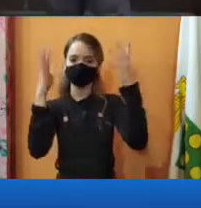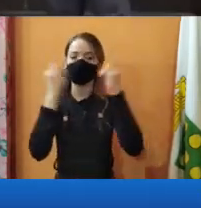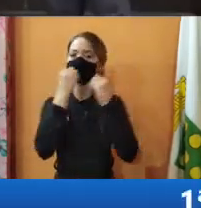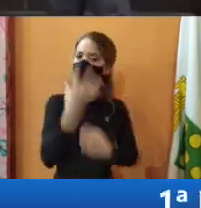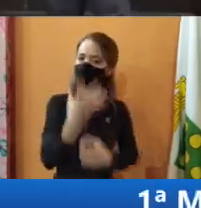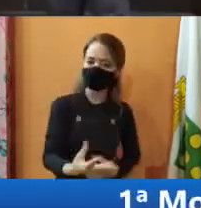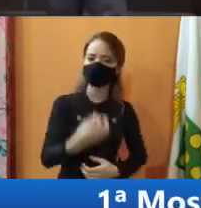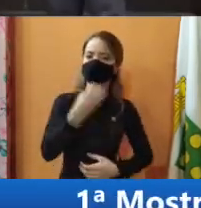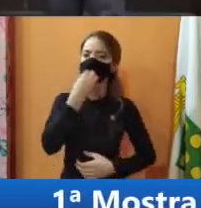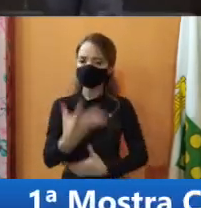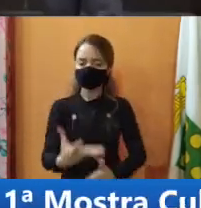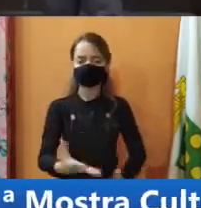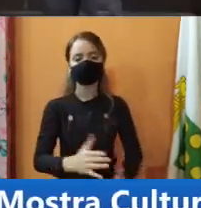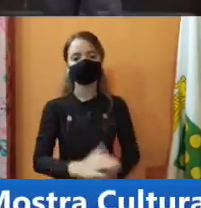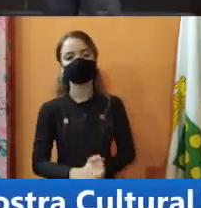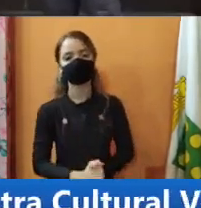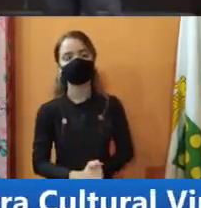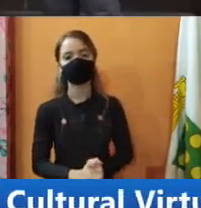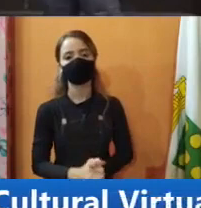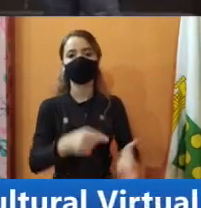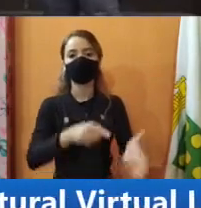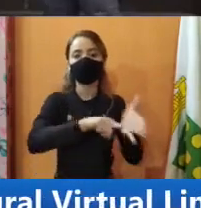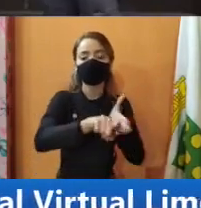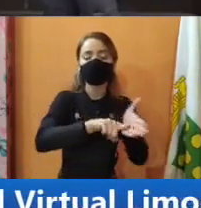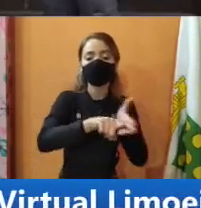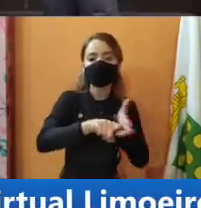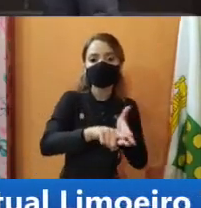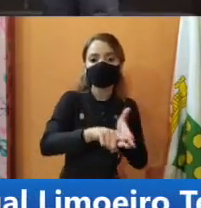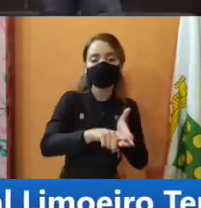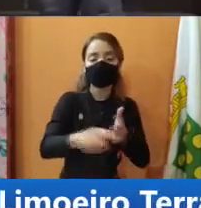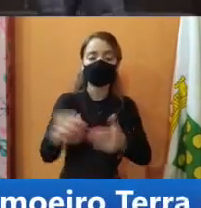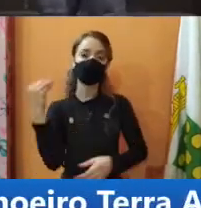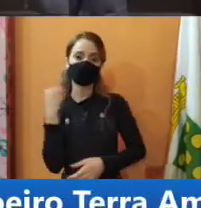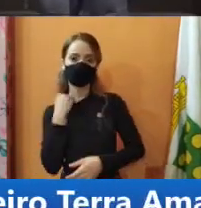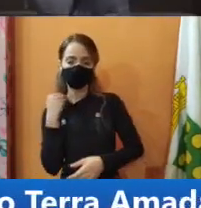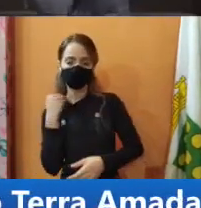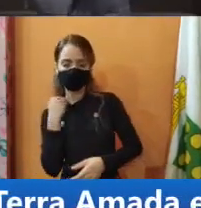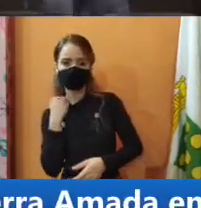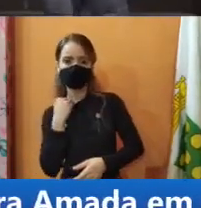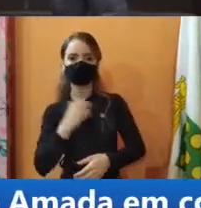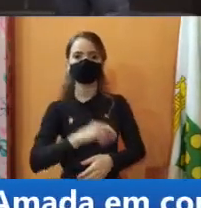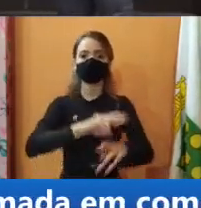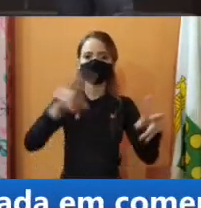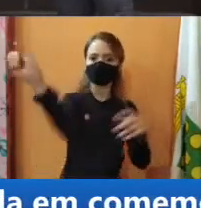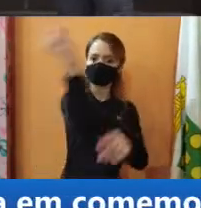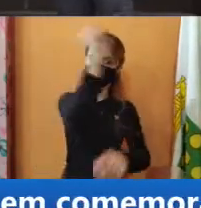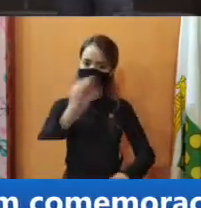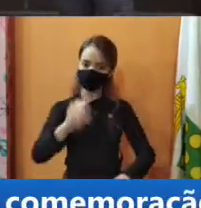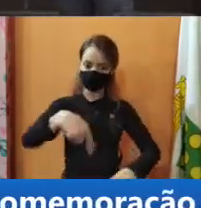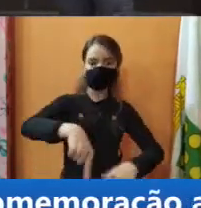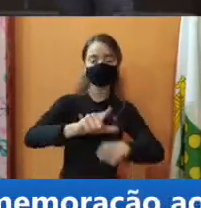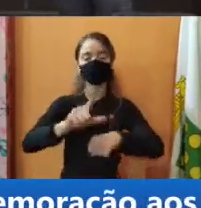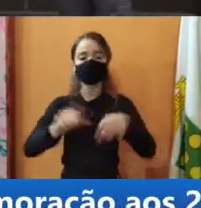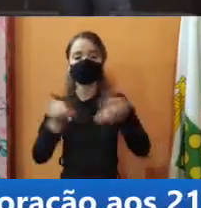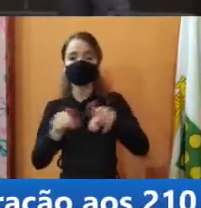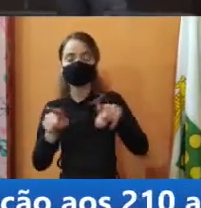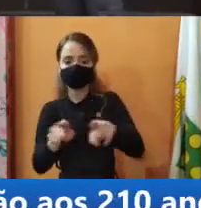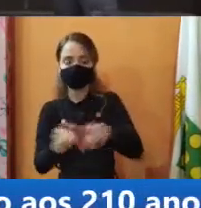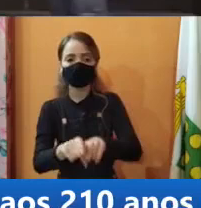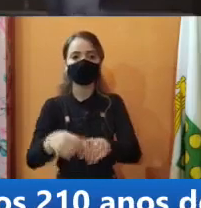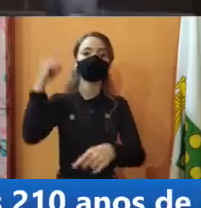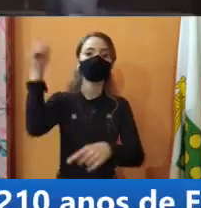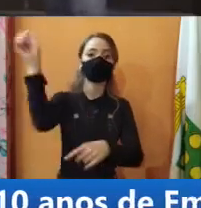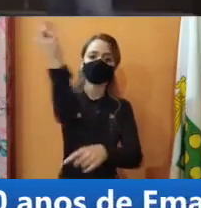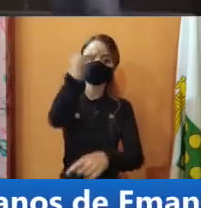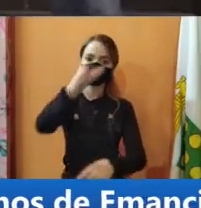certo? Fomos procurados pela gerência do banco, tanto daqui como de Surubim, e eles montaram um banco